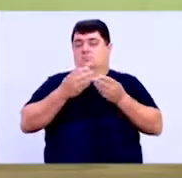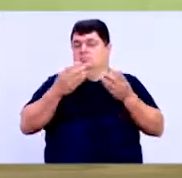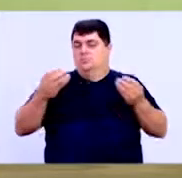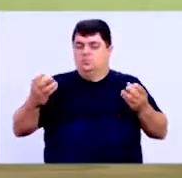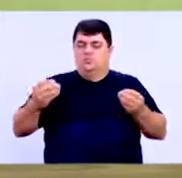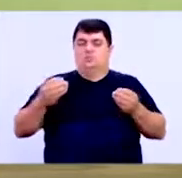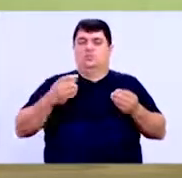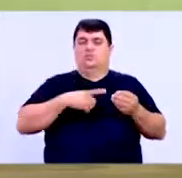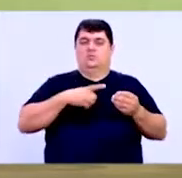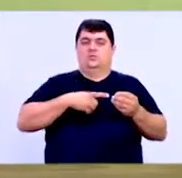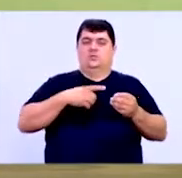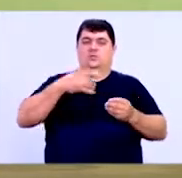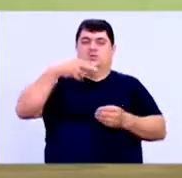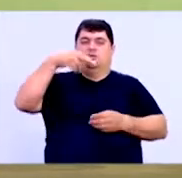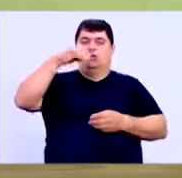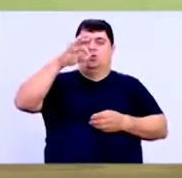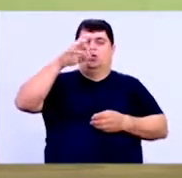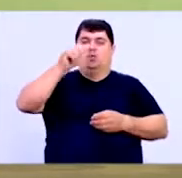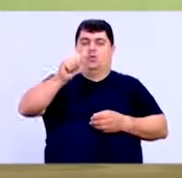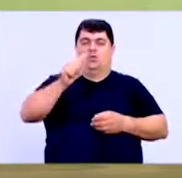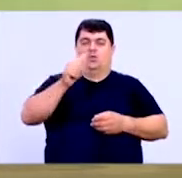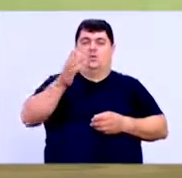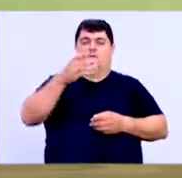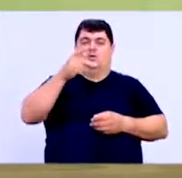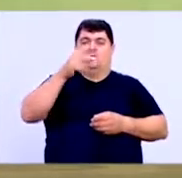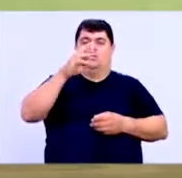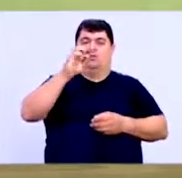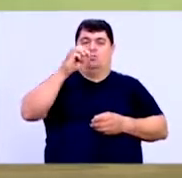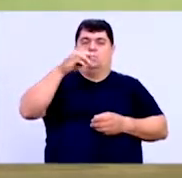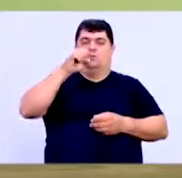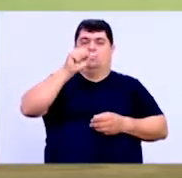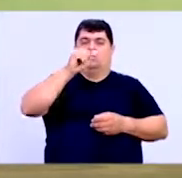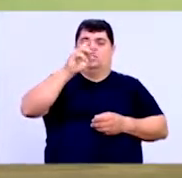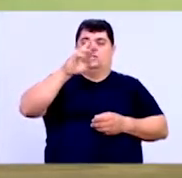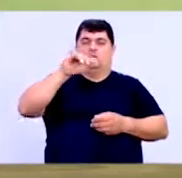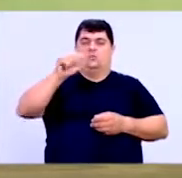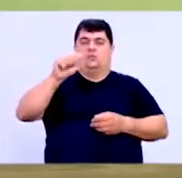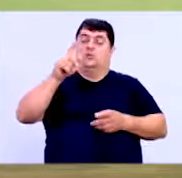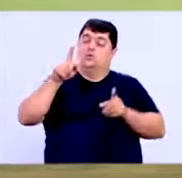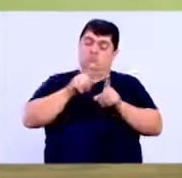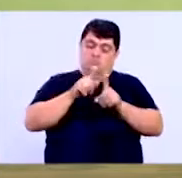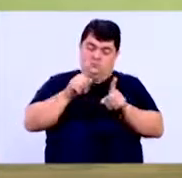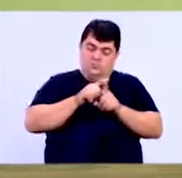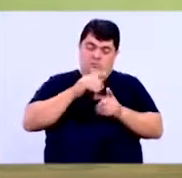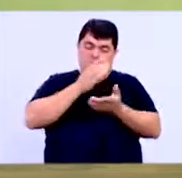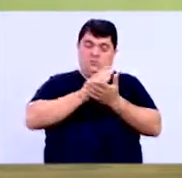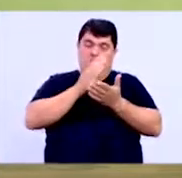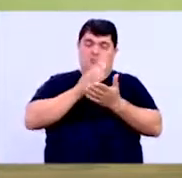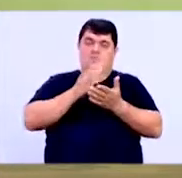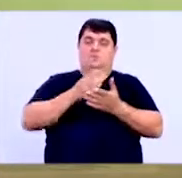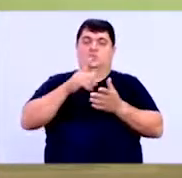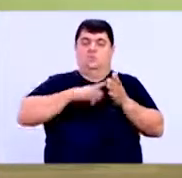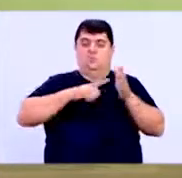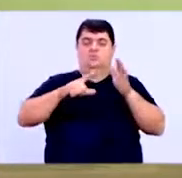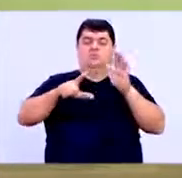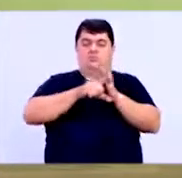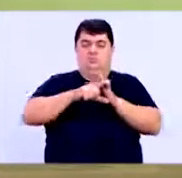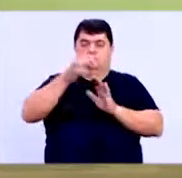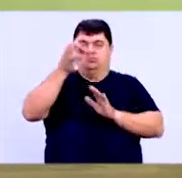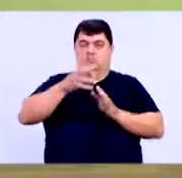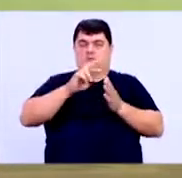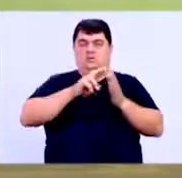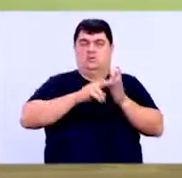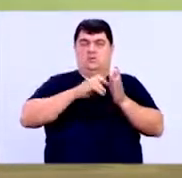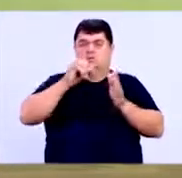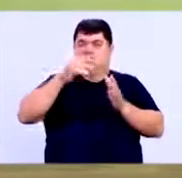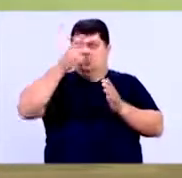muito a nota promissória também, né? É também outra forma de venda a prazo. É uma nota que tem exigibilidade também, você pode entrar na justiça depois e receber,